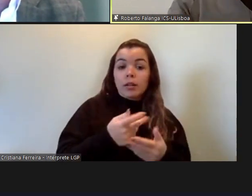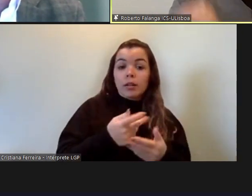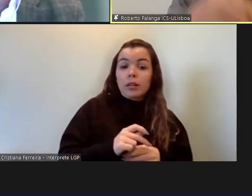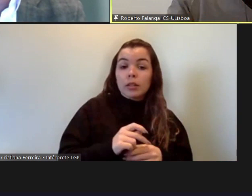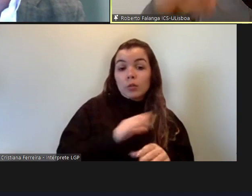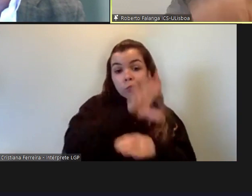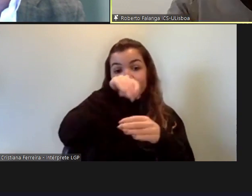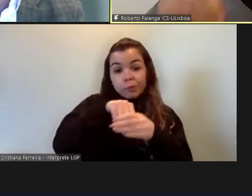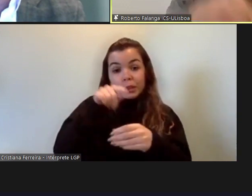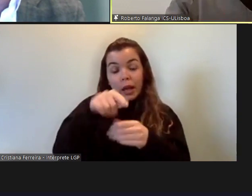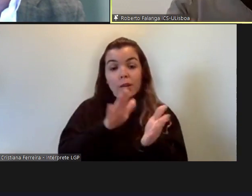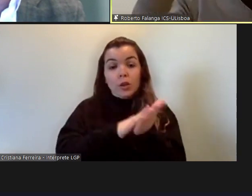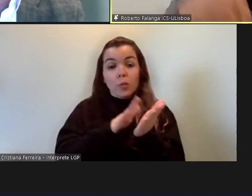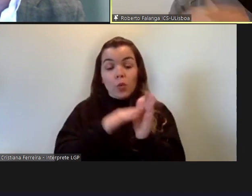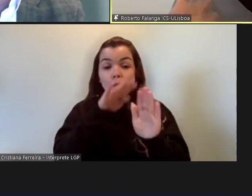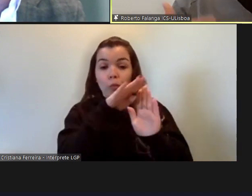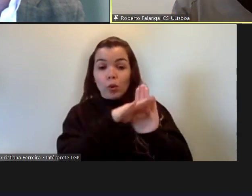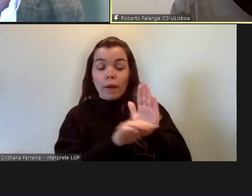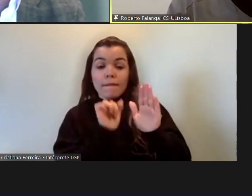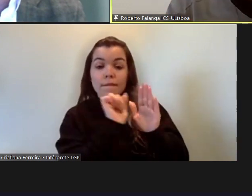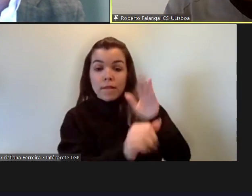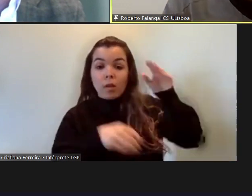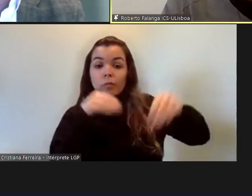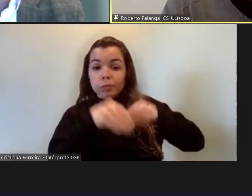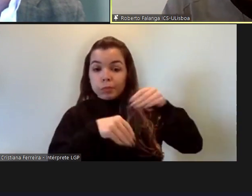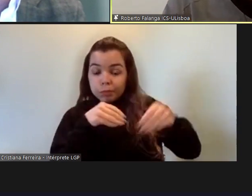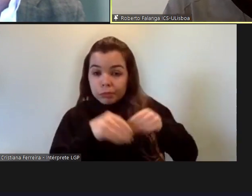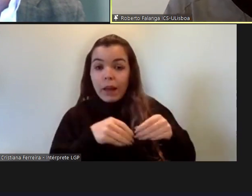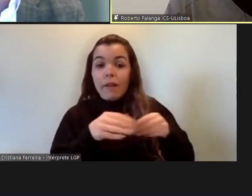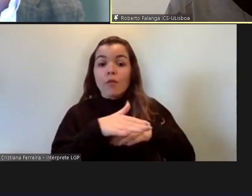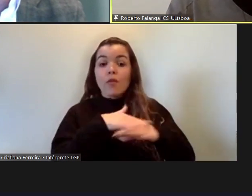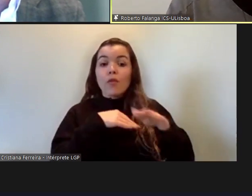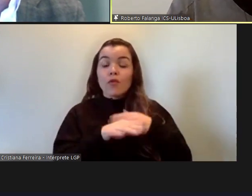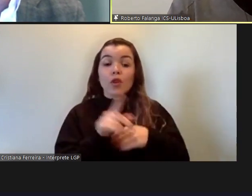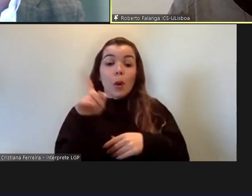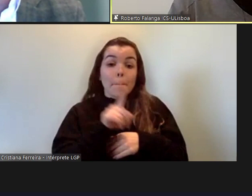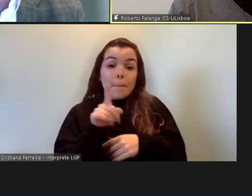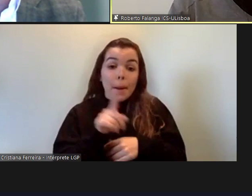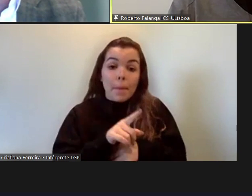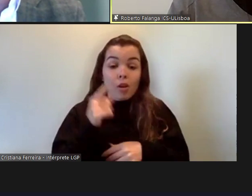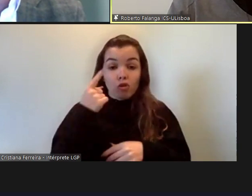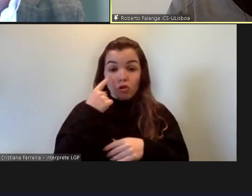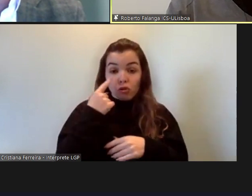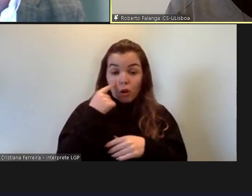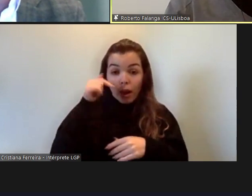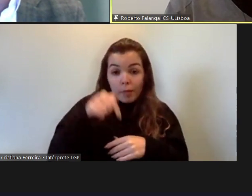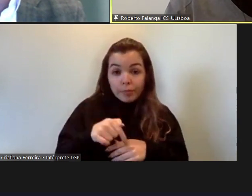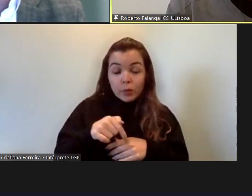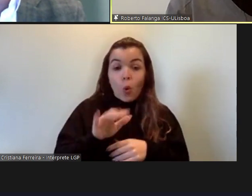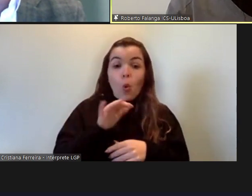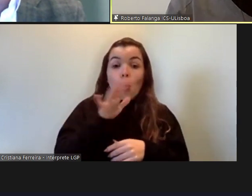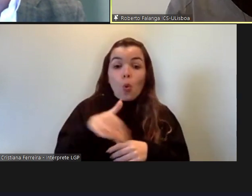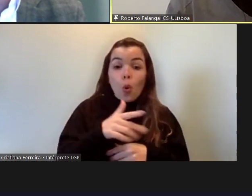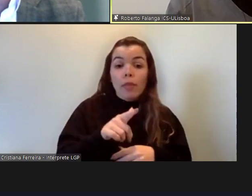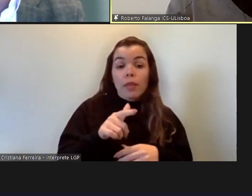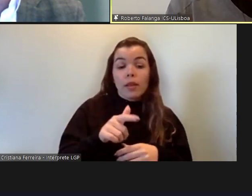esta proposta no seu próprio programa eleitoral e que fez, portanto, uma primeira experiência à escala municipal, é a Câmara Municipal de